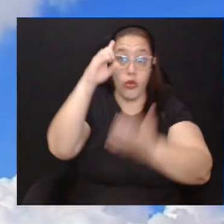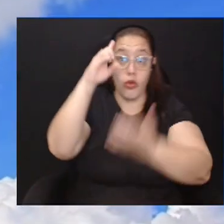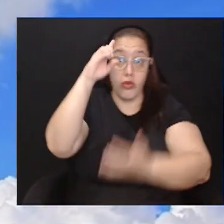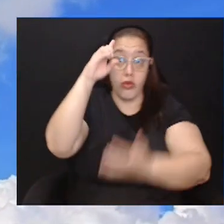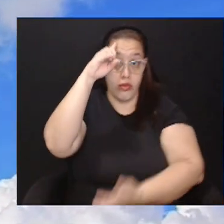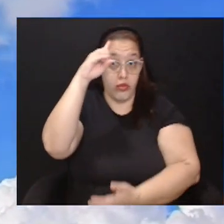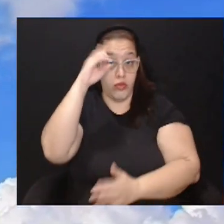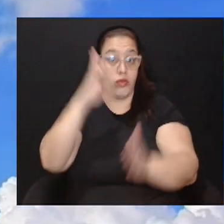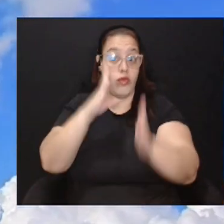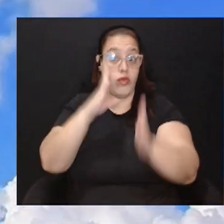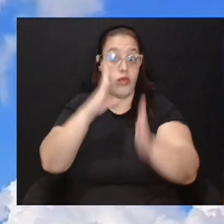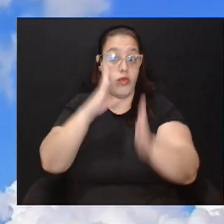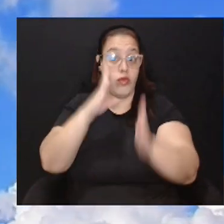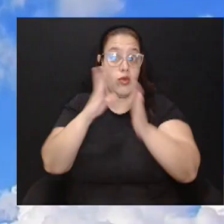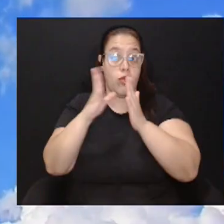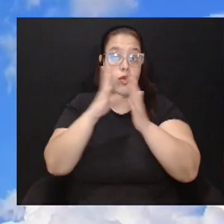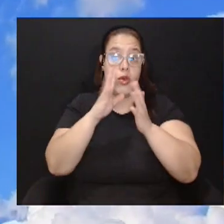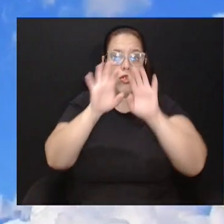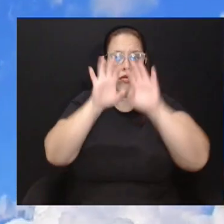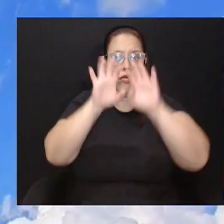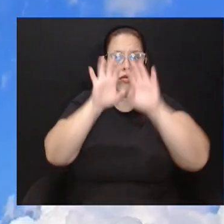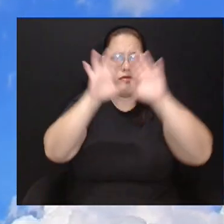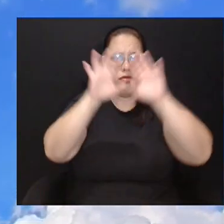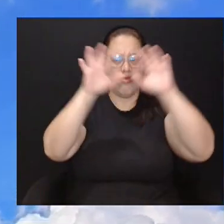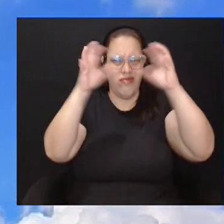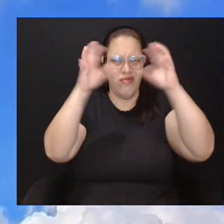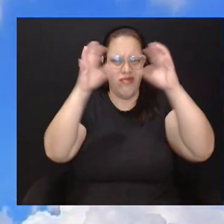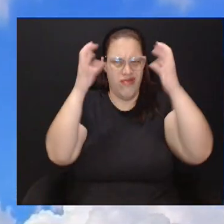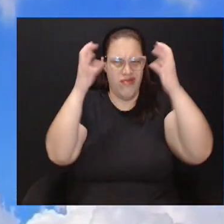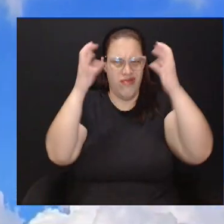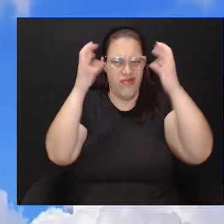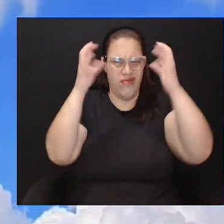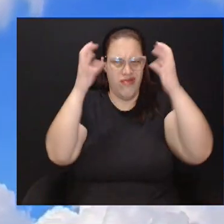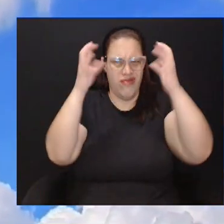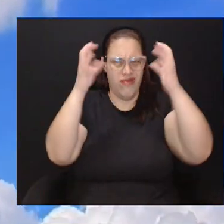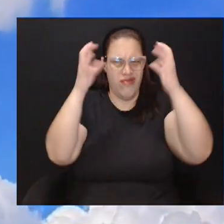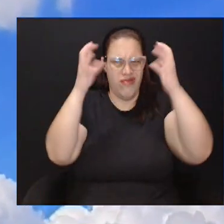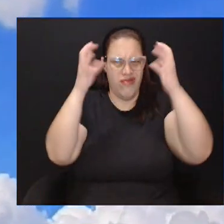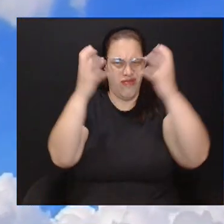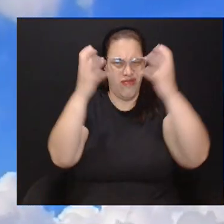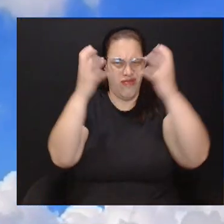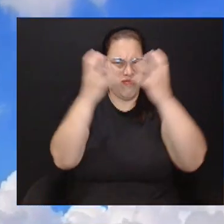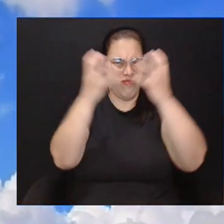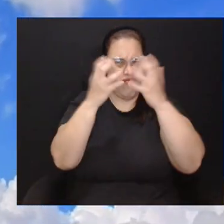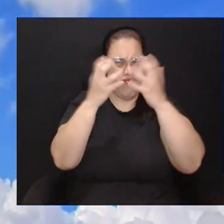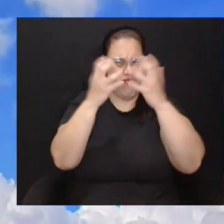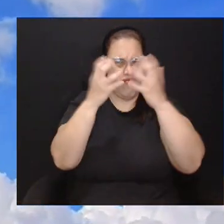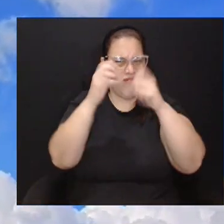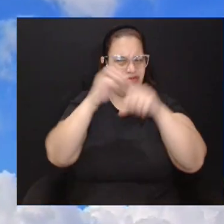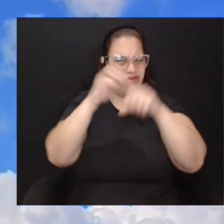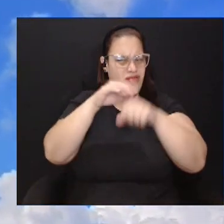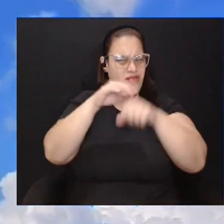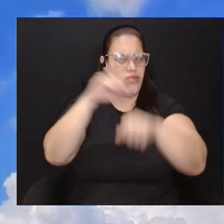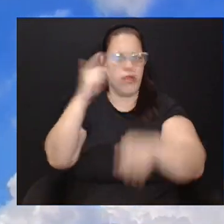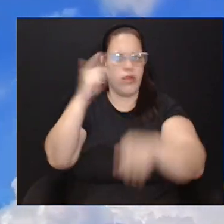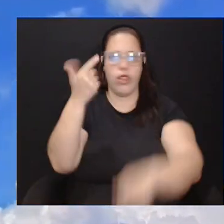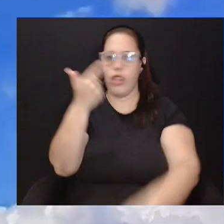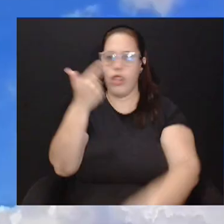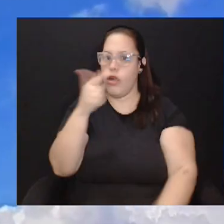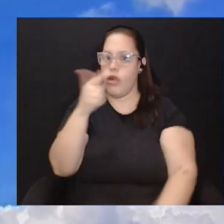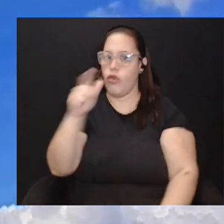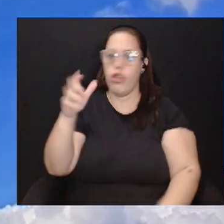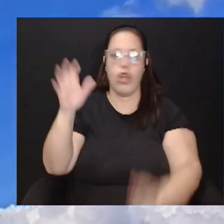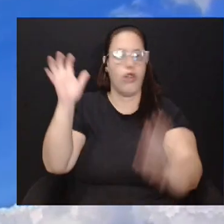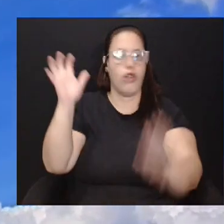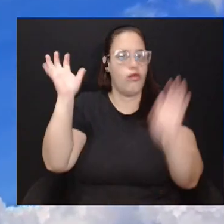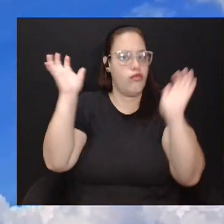mas não tem chuva não, mínima 19, máxima 28. E o domingo, dia de sol com muitas nuvens à tarde e à